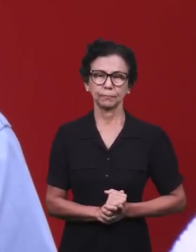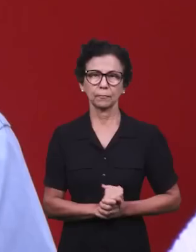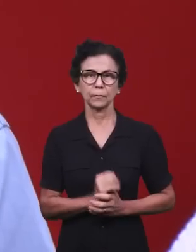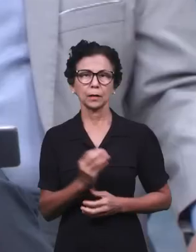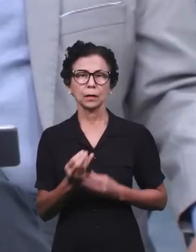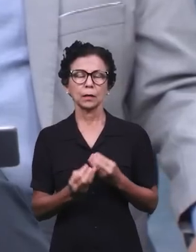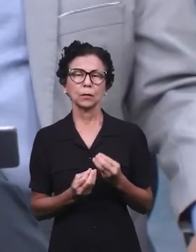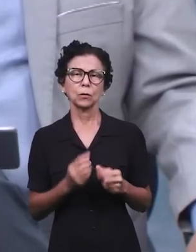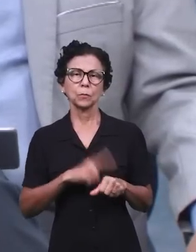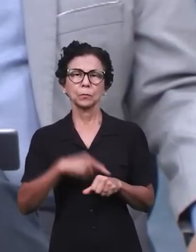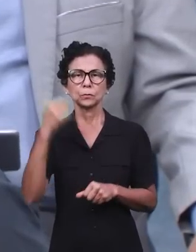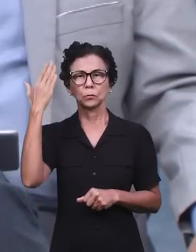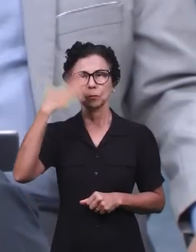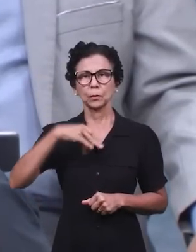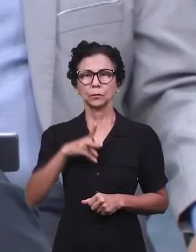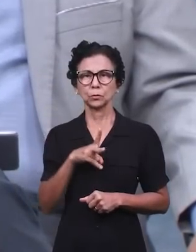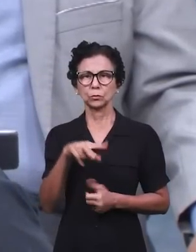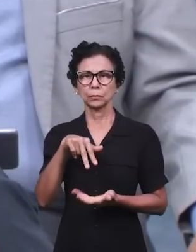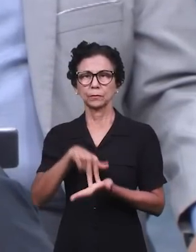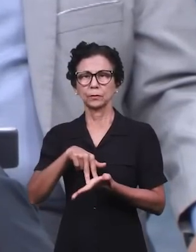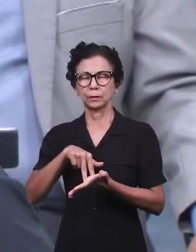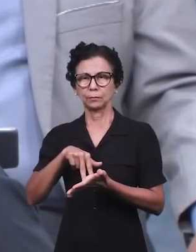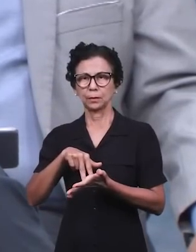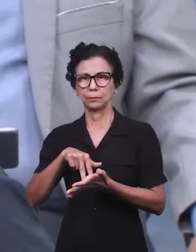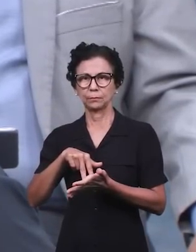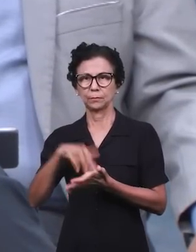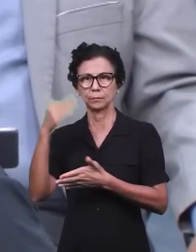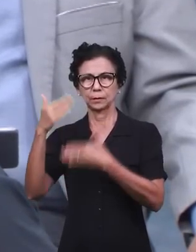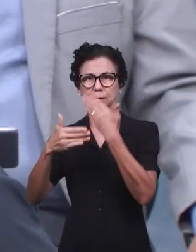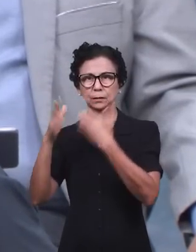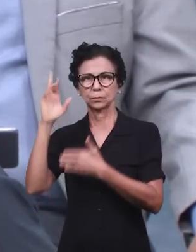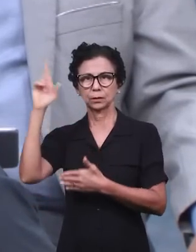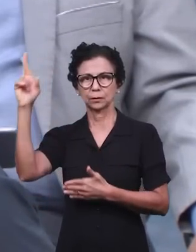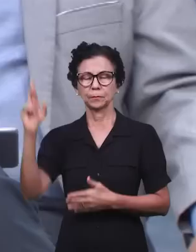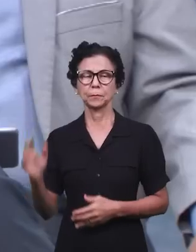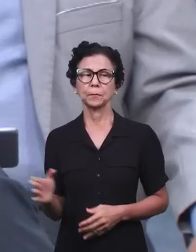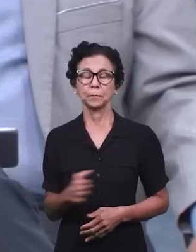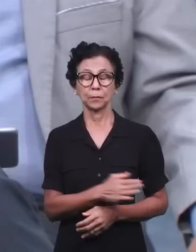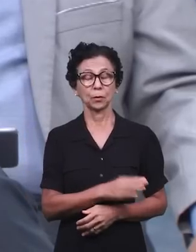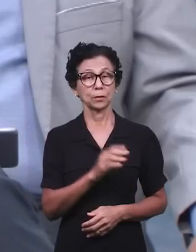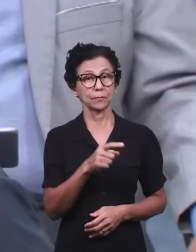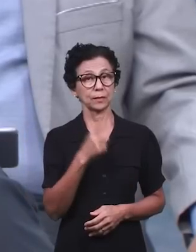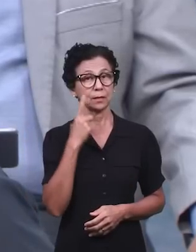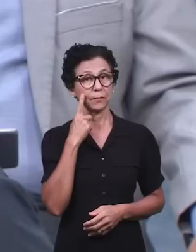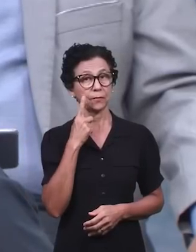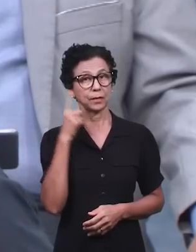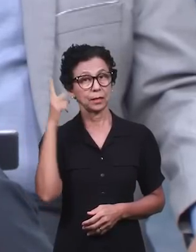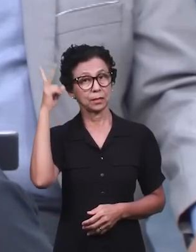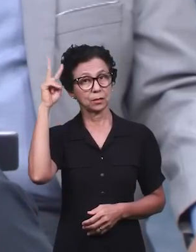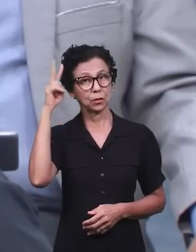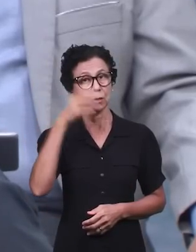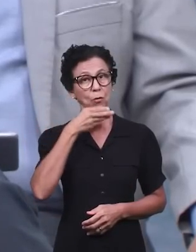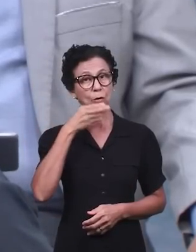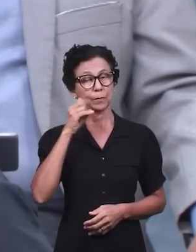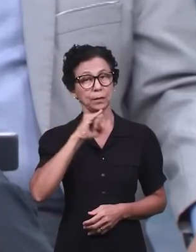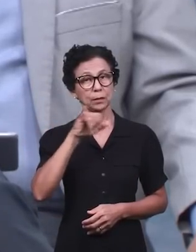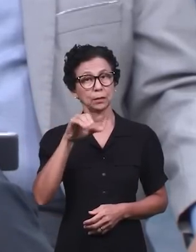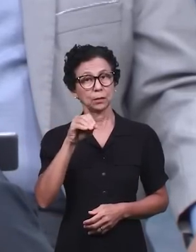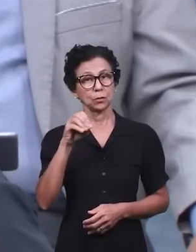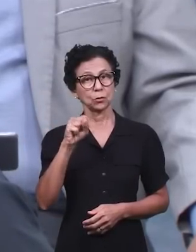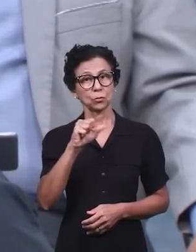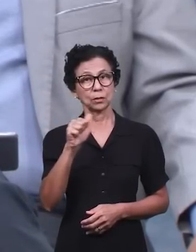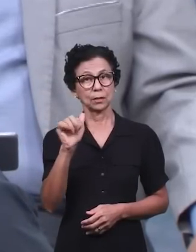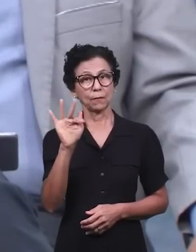Senhor? Vamos lá. Se você contar bem a história de Josafá, primeira coisa, quando veio